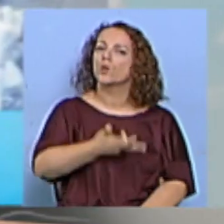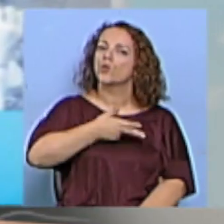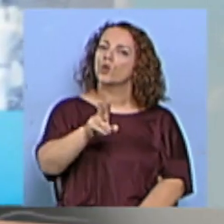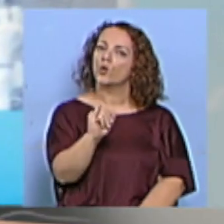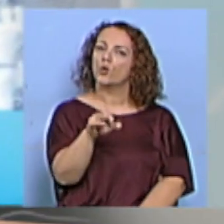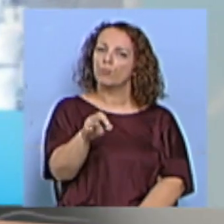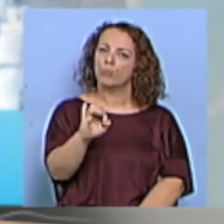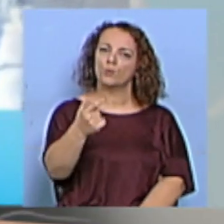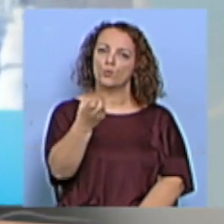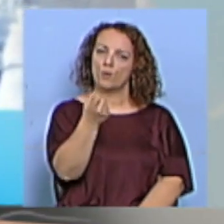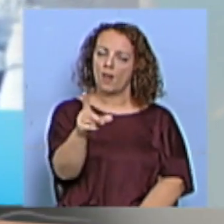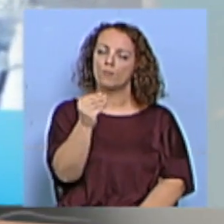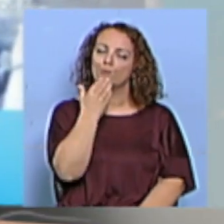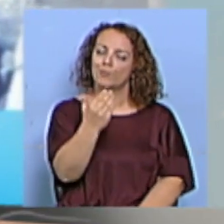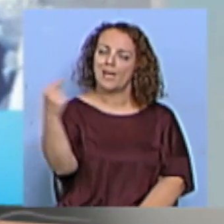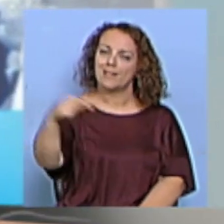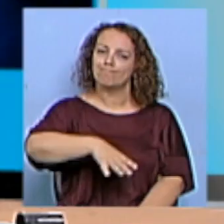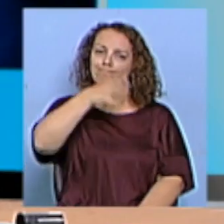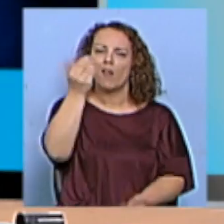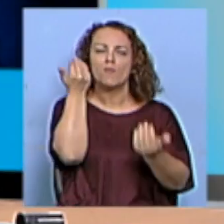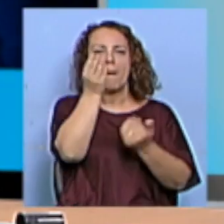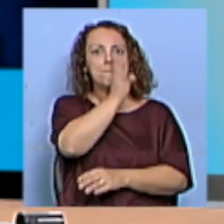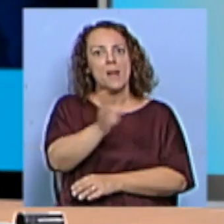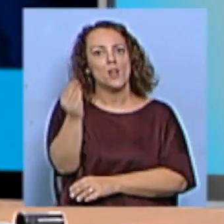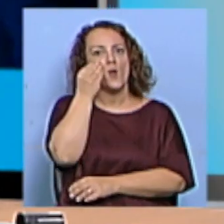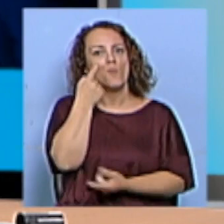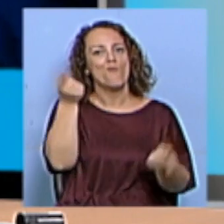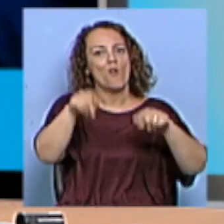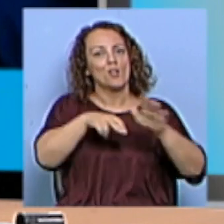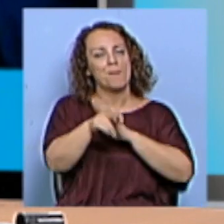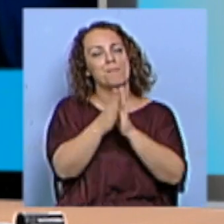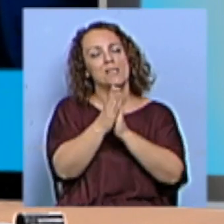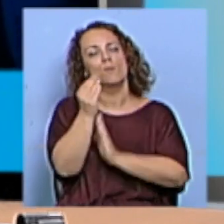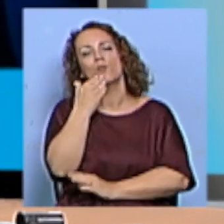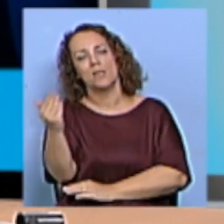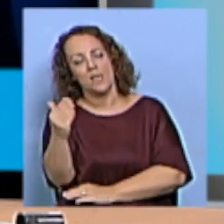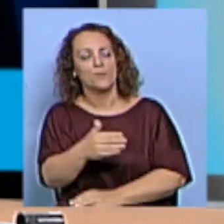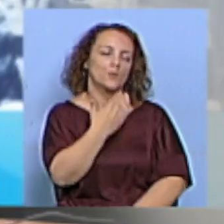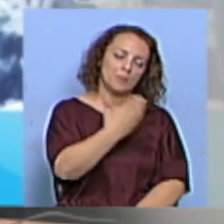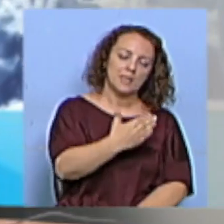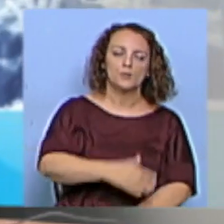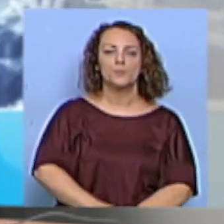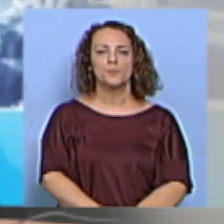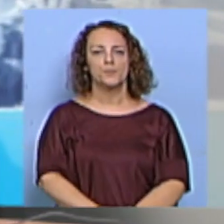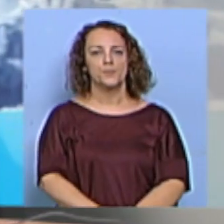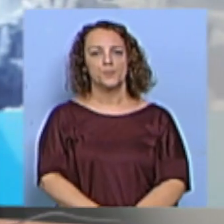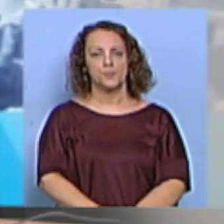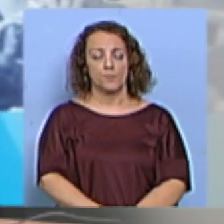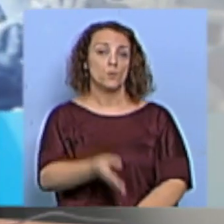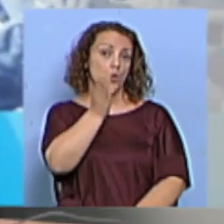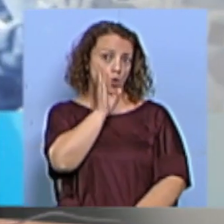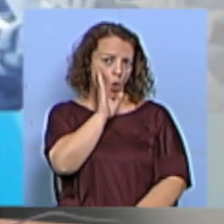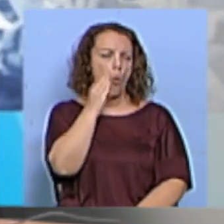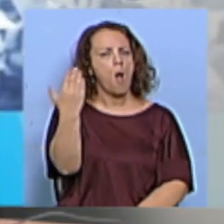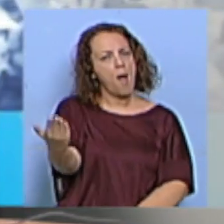agradeço-lhe ter estado aqui com estas informações práticas para retomar as celebrações comunitárias. Muito obrigado. Muito obrigado. Mais logo, siga